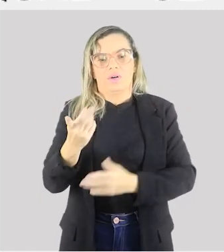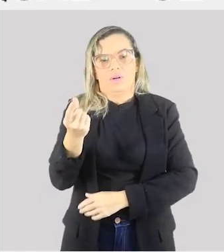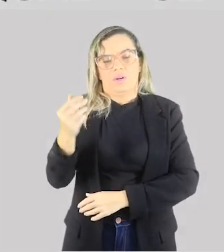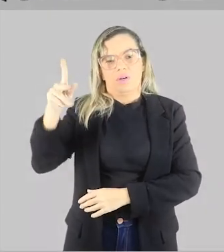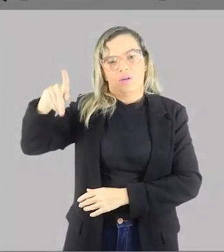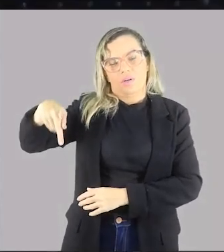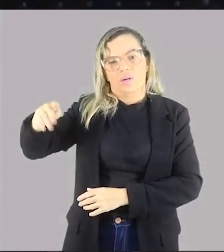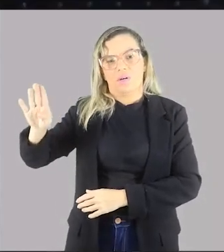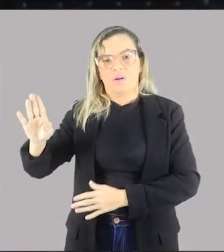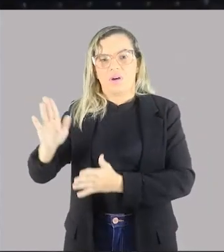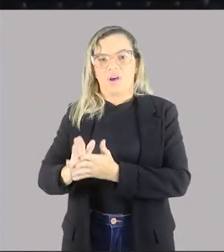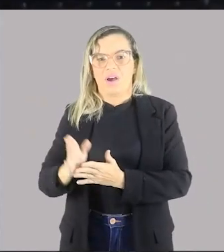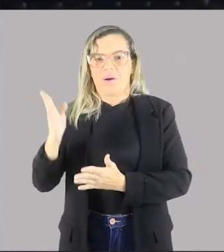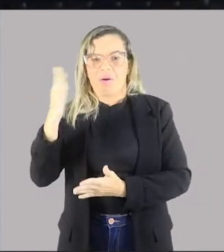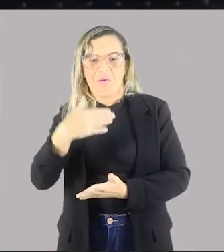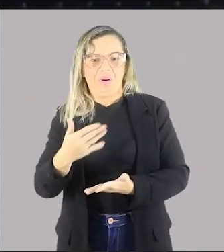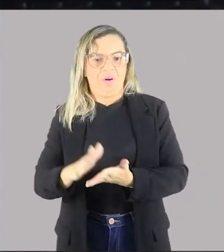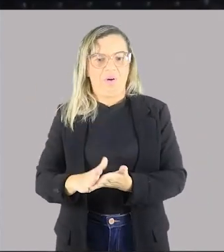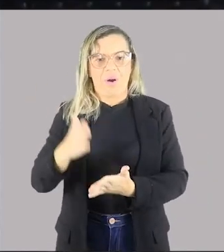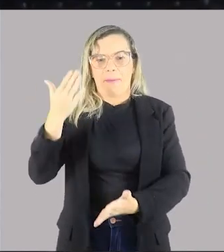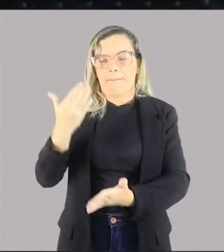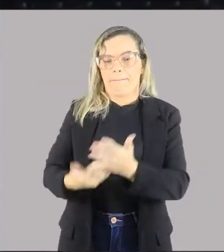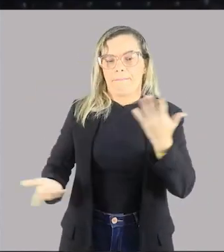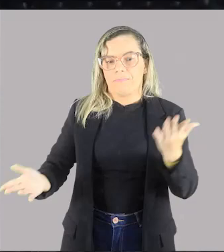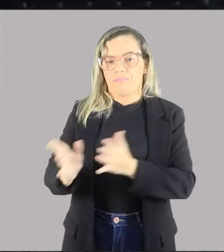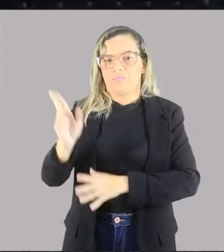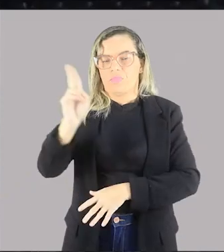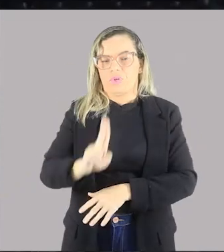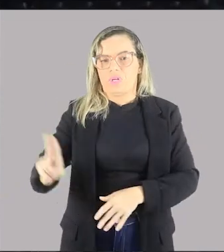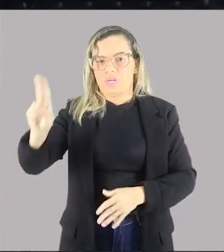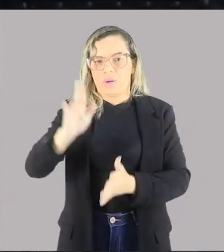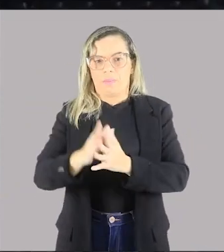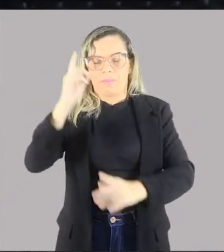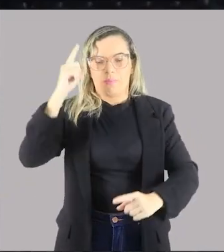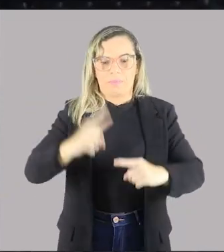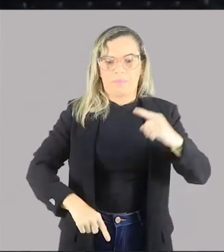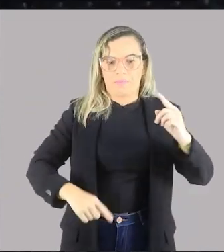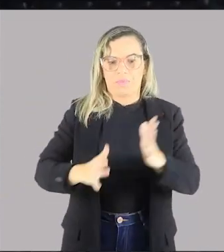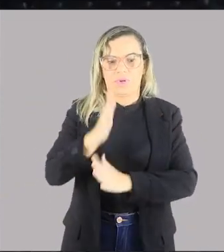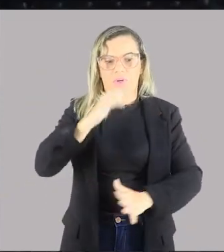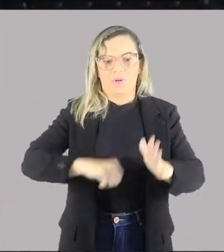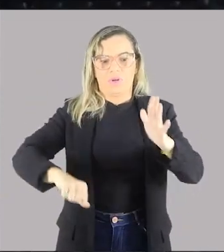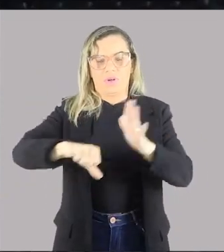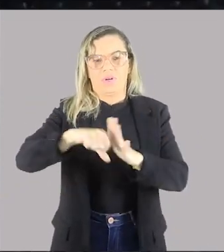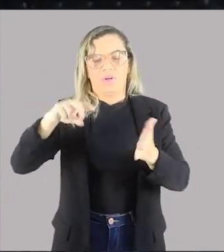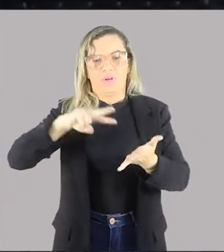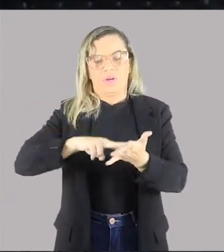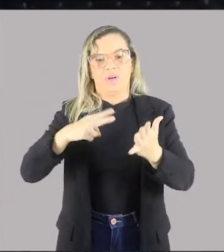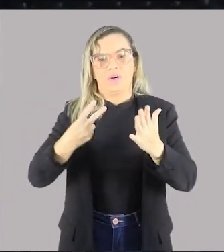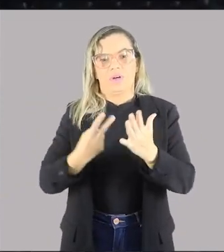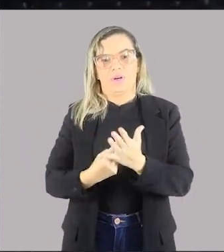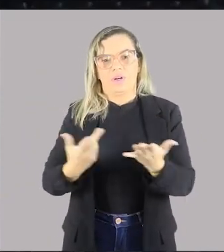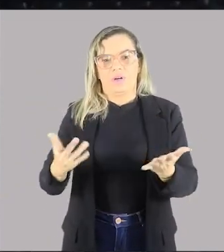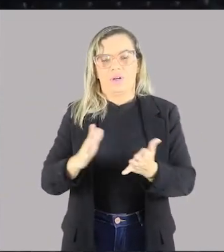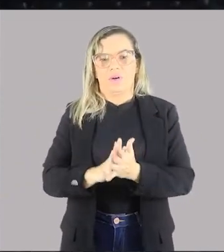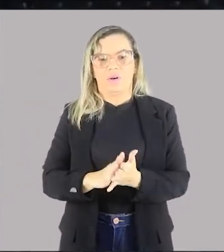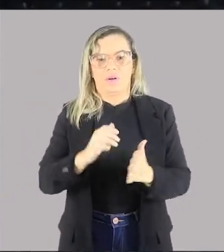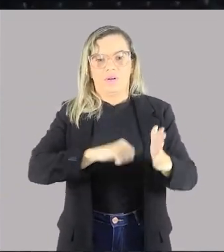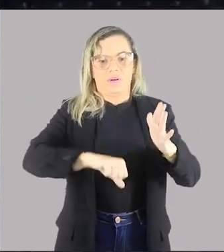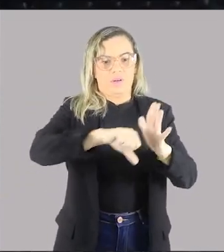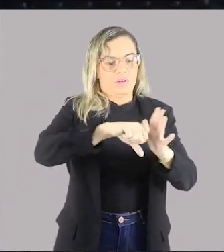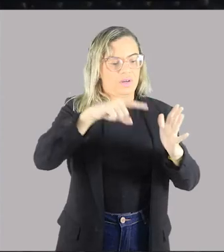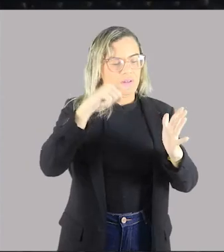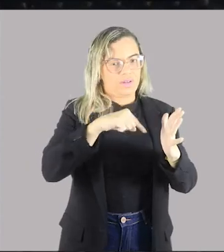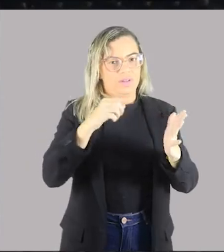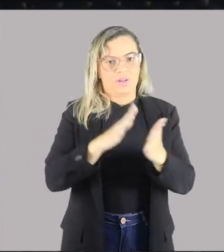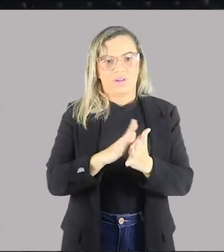é mal utilizado, quando o dinheiro público é aplicado de maneira irregular e nesse sentido, não só de maneira ilegal, mas também de